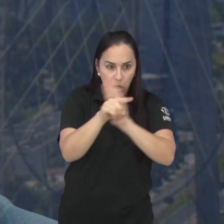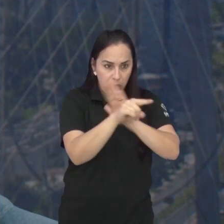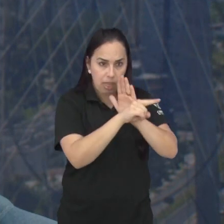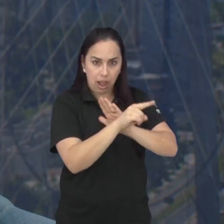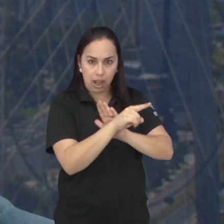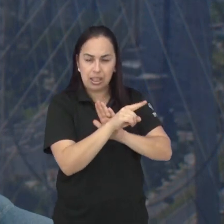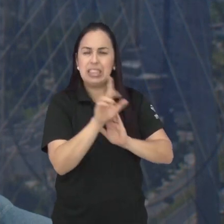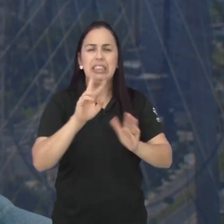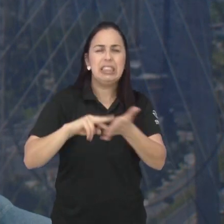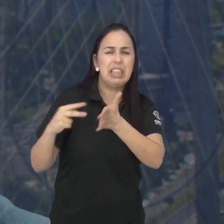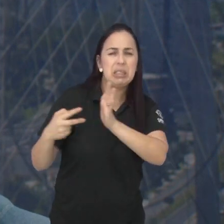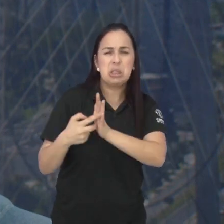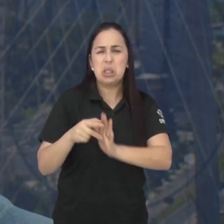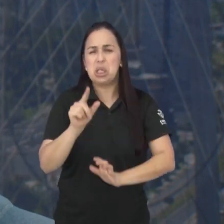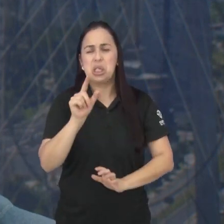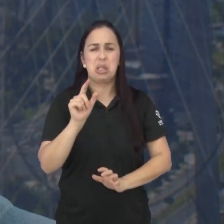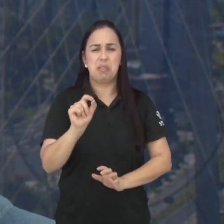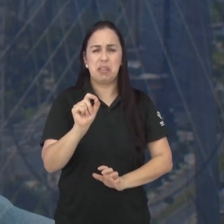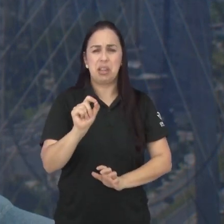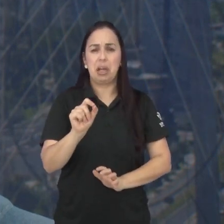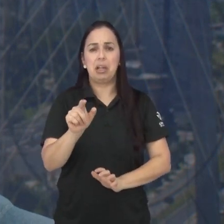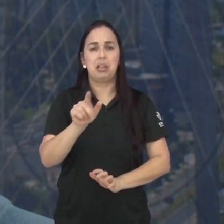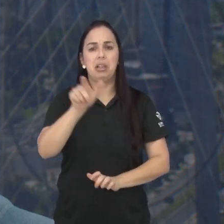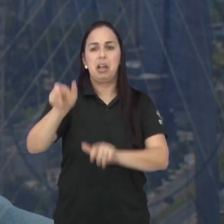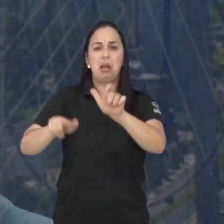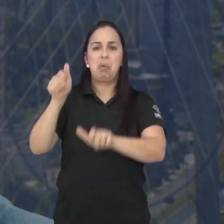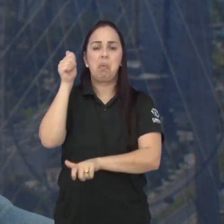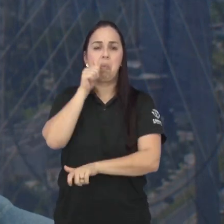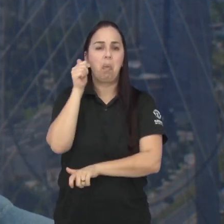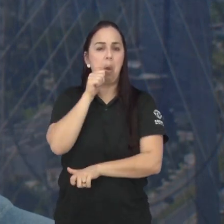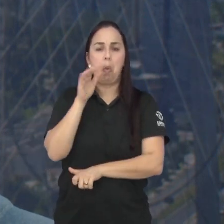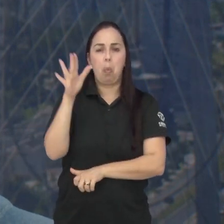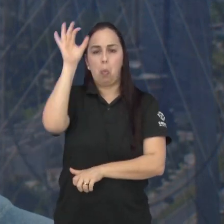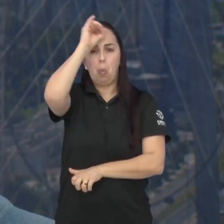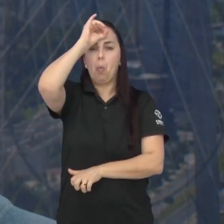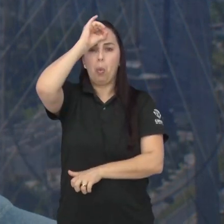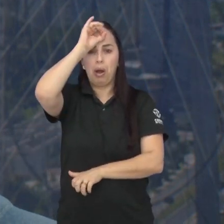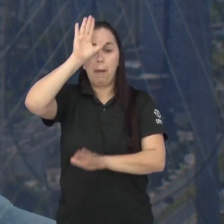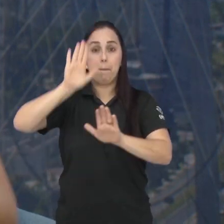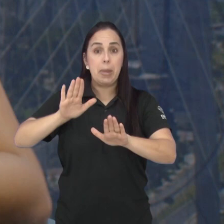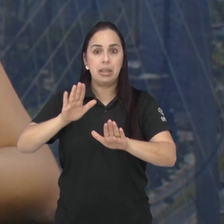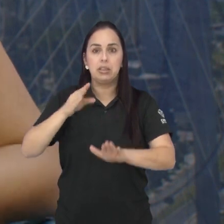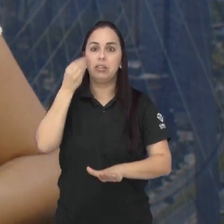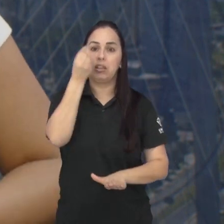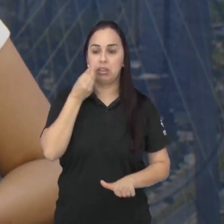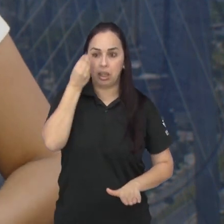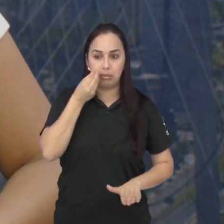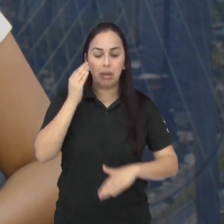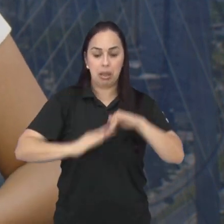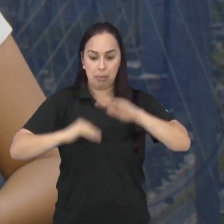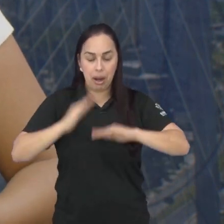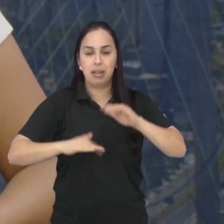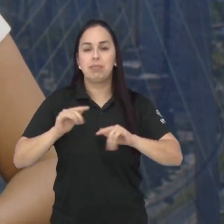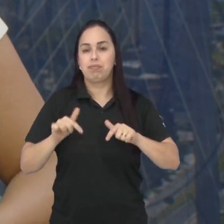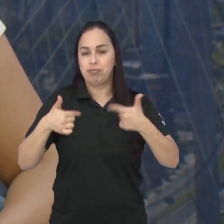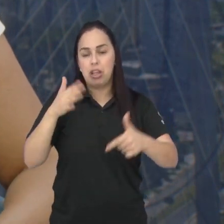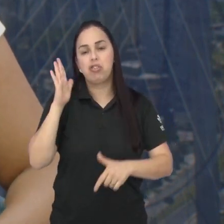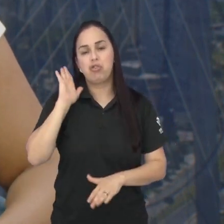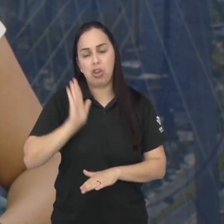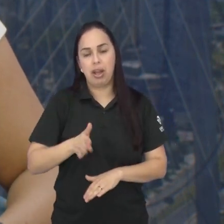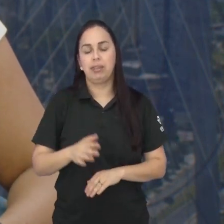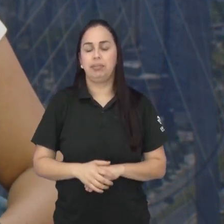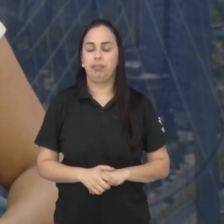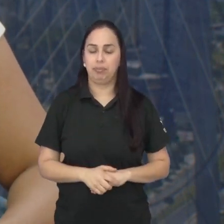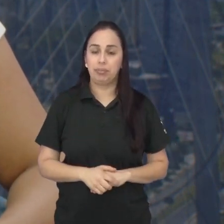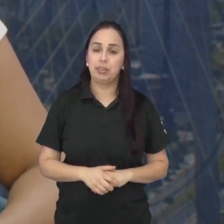que é patriarcado, né? As mulheres vão dizer que não sei, mas elas vivenciam na prática os efeitos